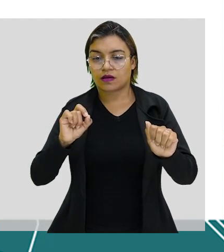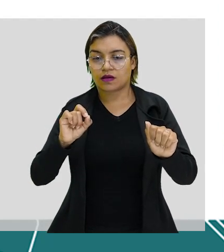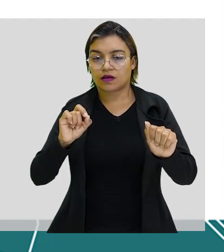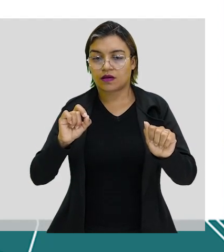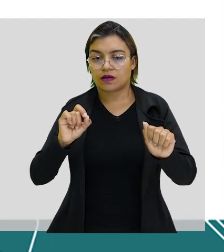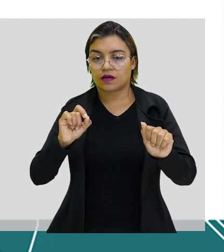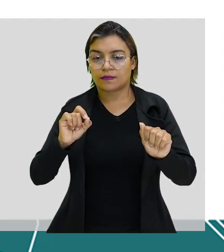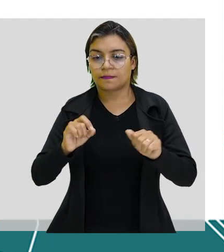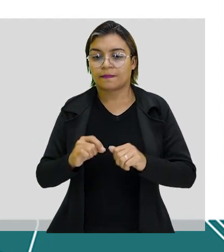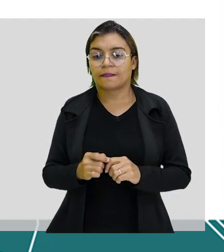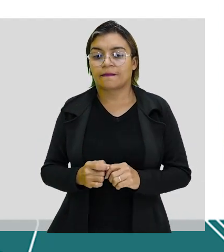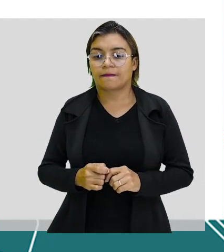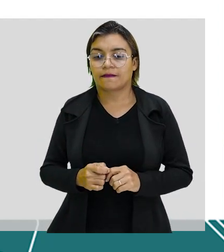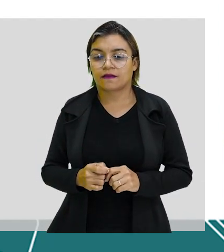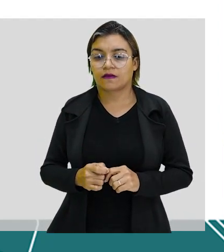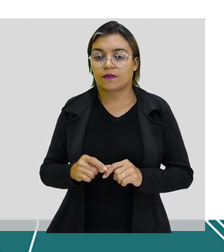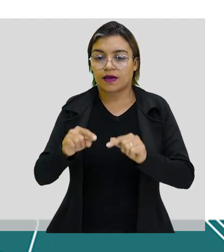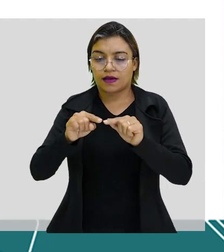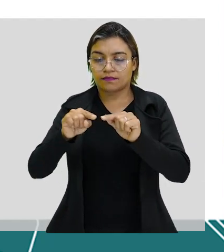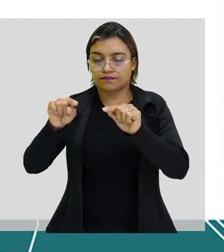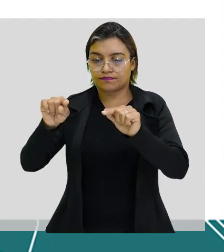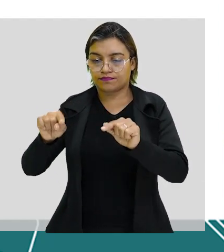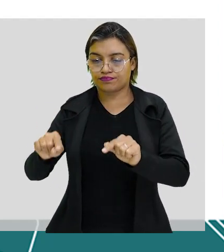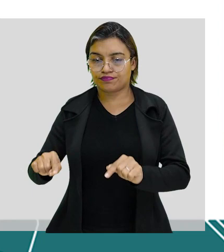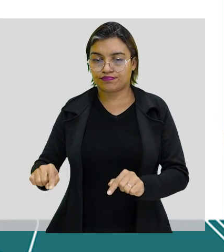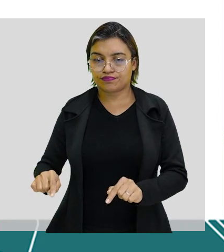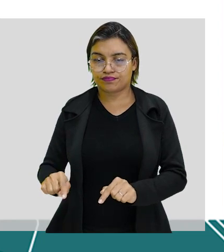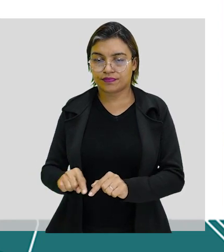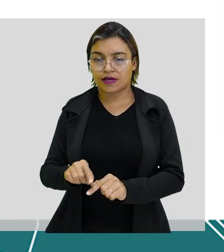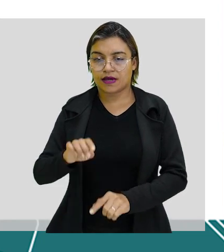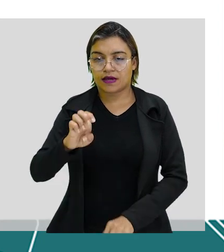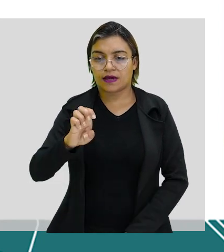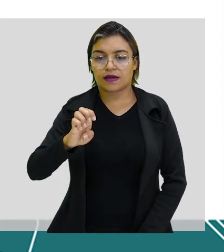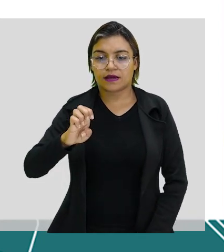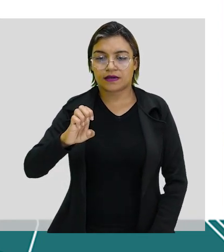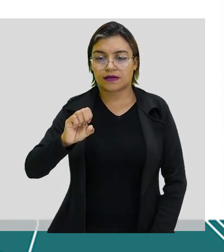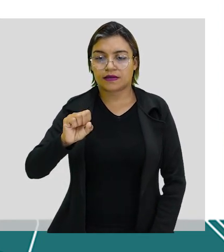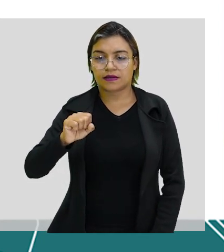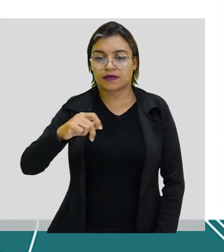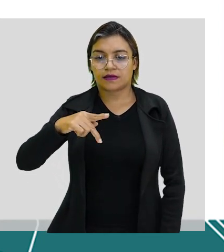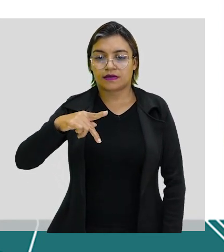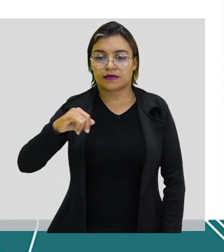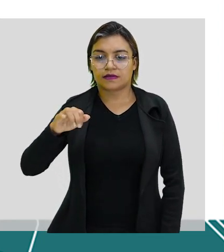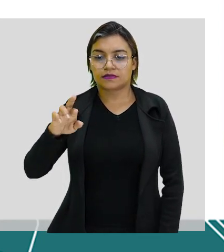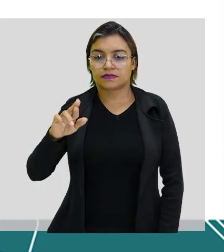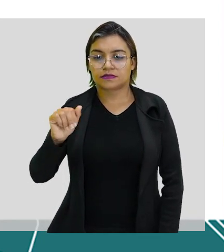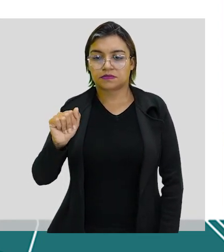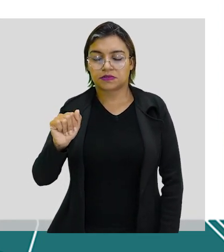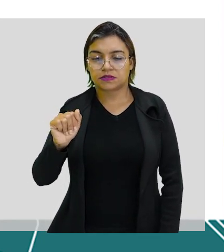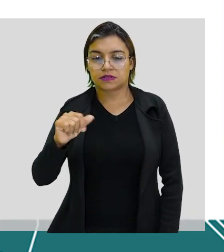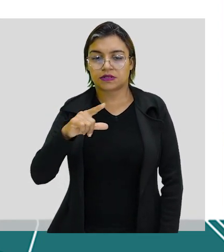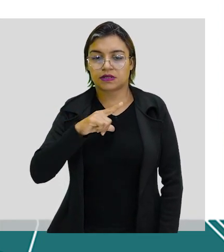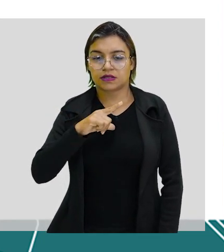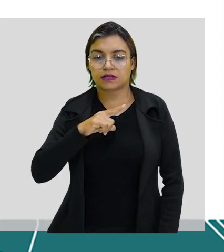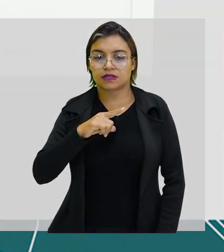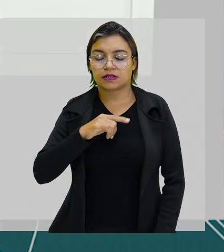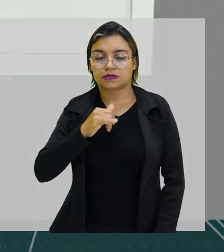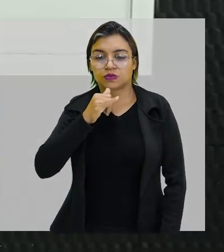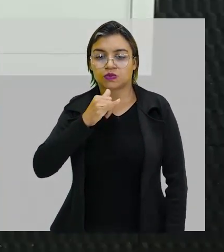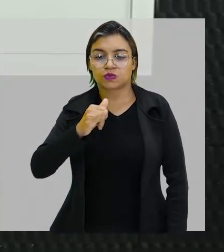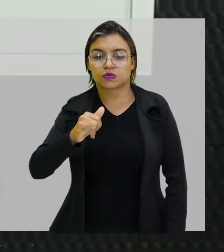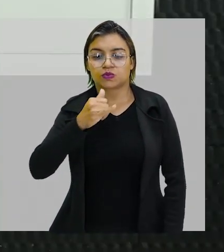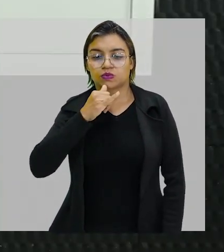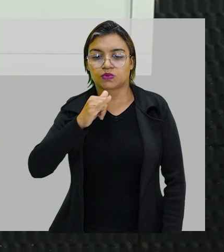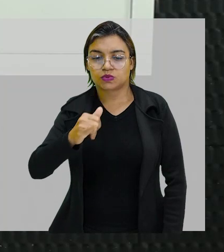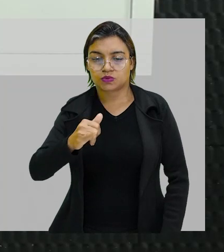retangular condutora. Okay? Então tá aí a figura, né? Então na figura tem o circuito elétrico que possui